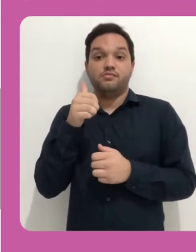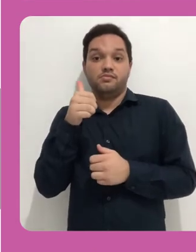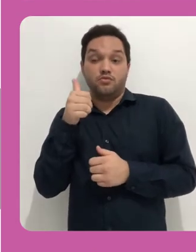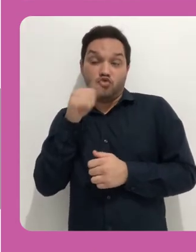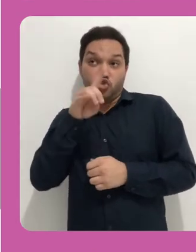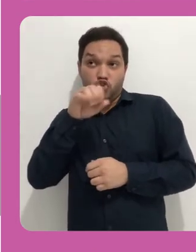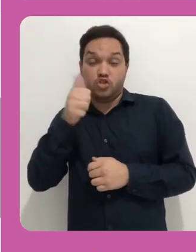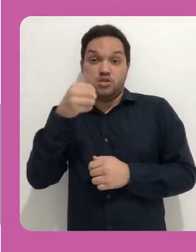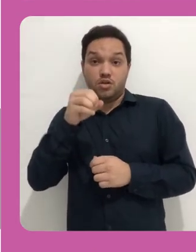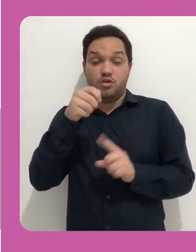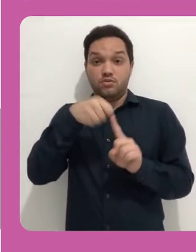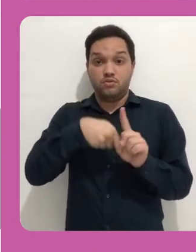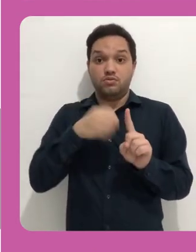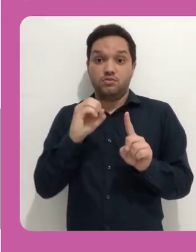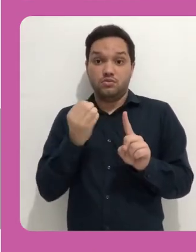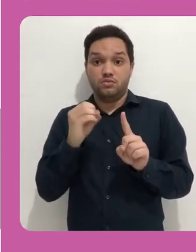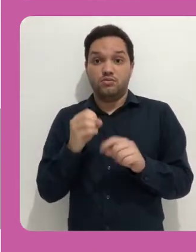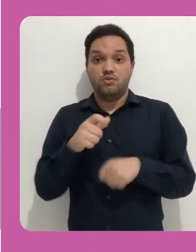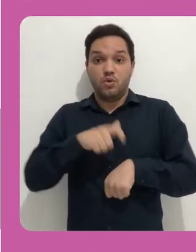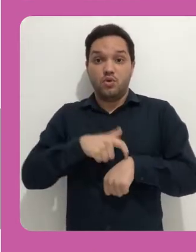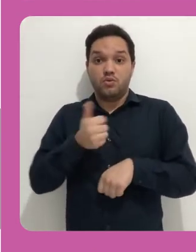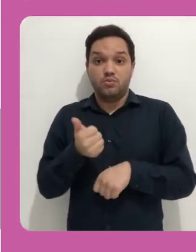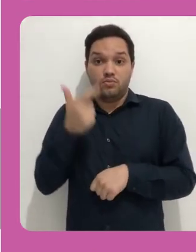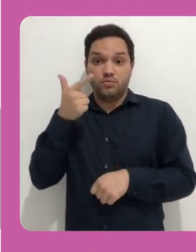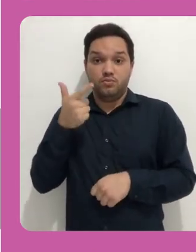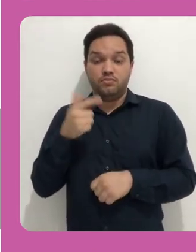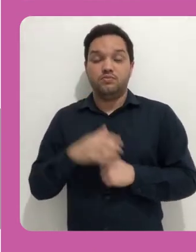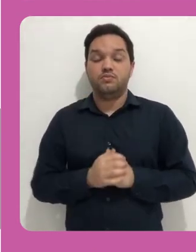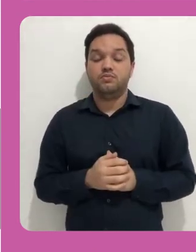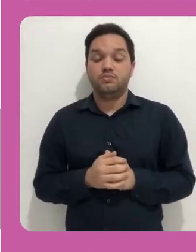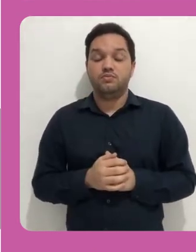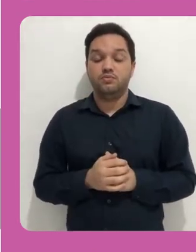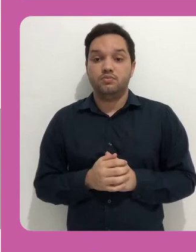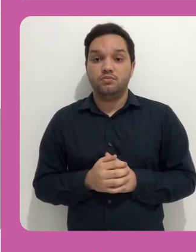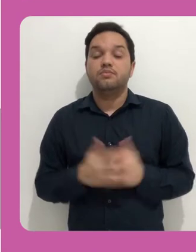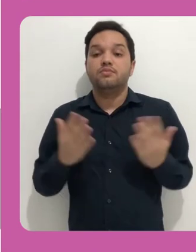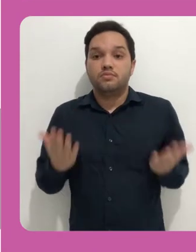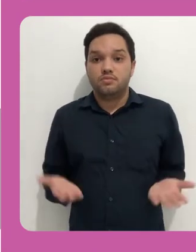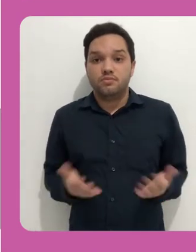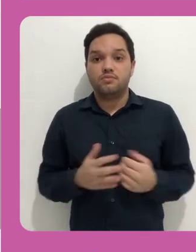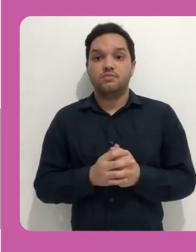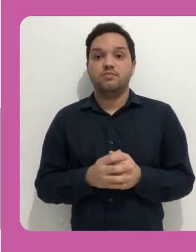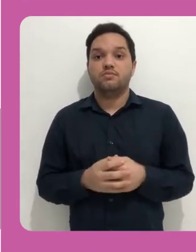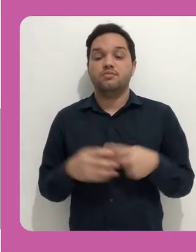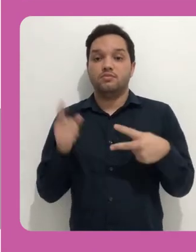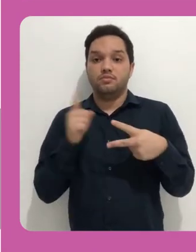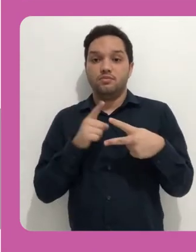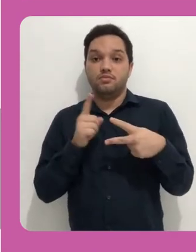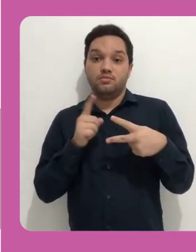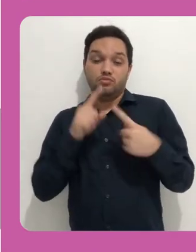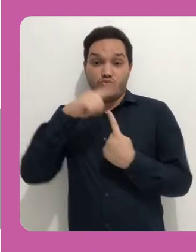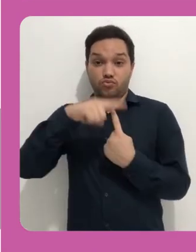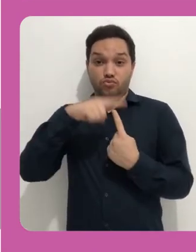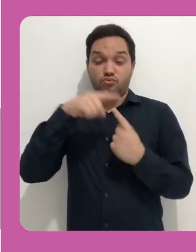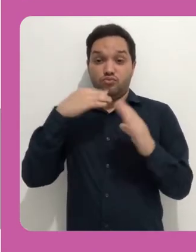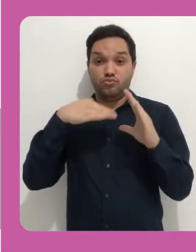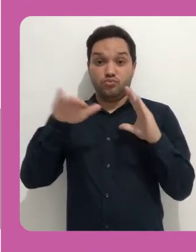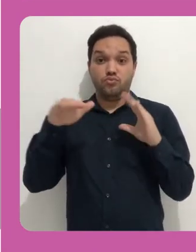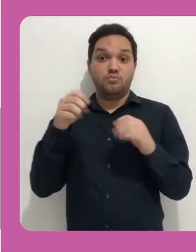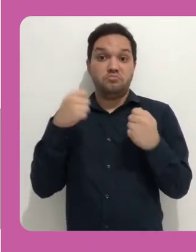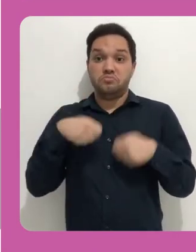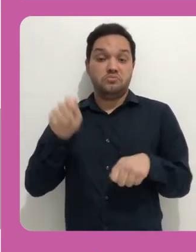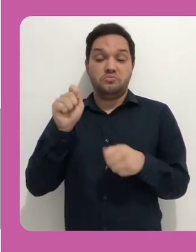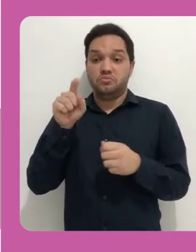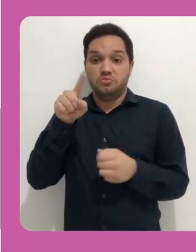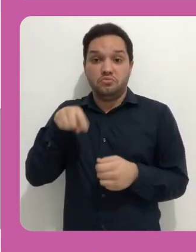Ok? Bom, nos tipos de envio é que você não vai marcar nada. Então, aqui, quando você não marca nenhum